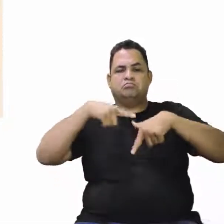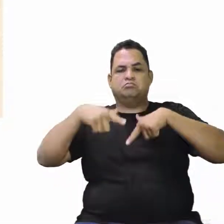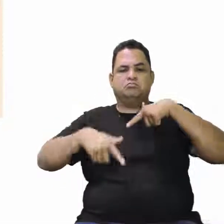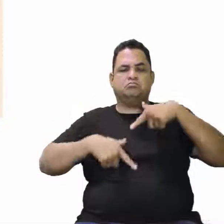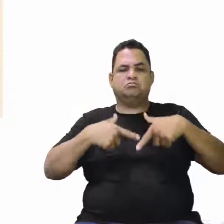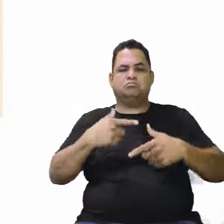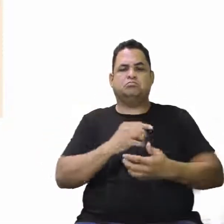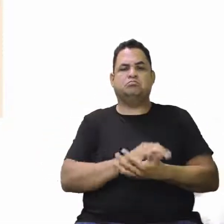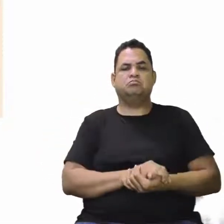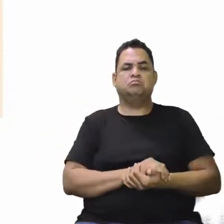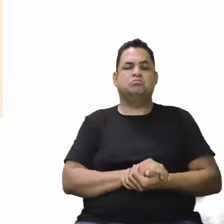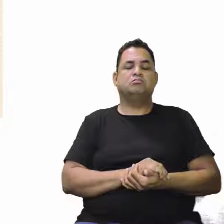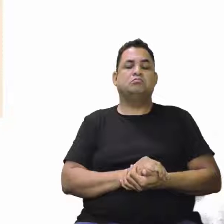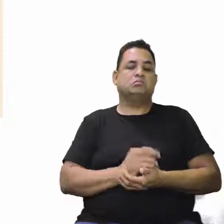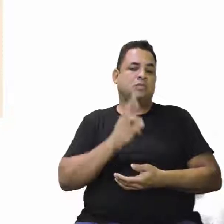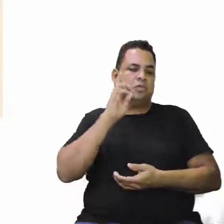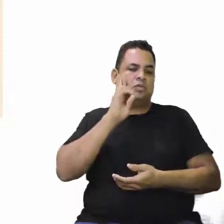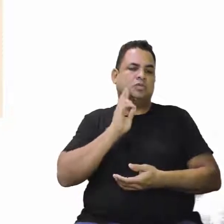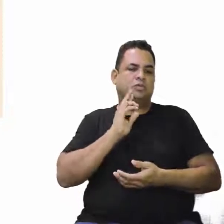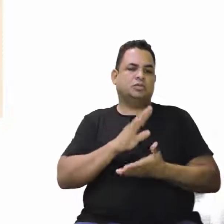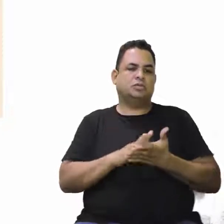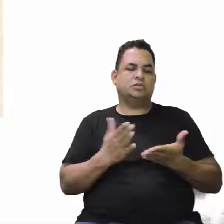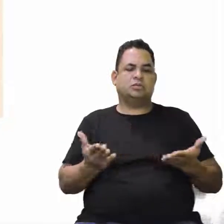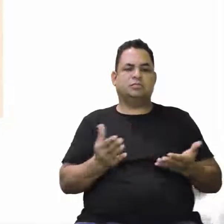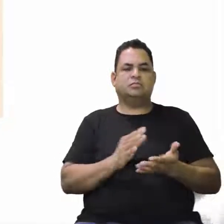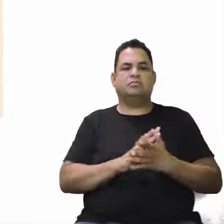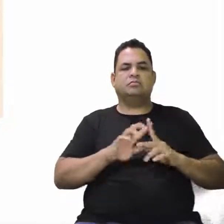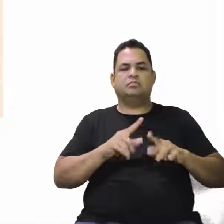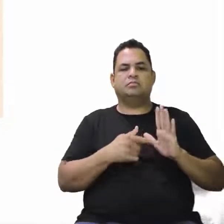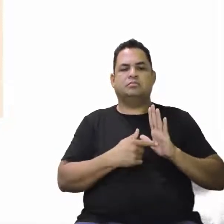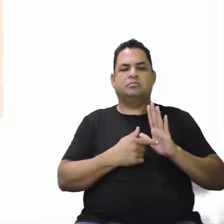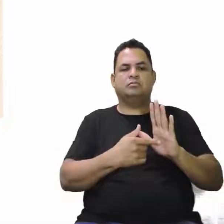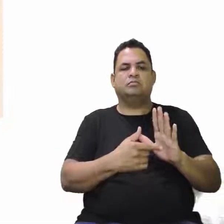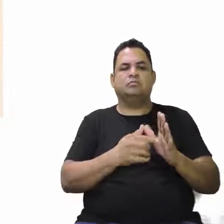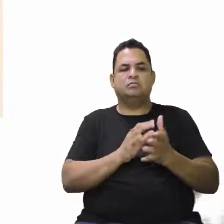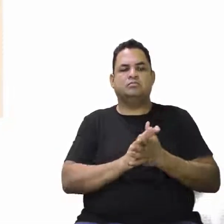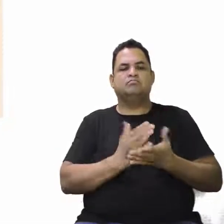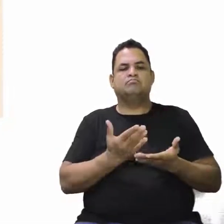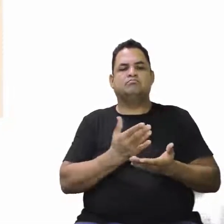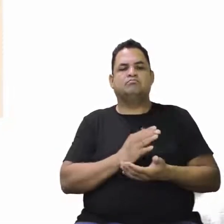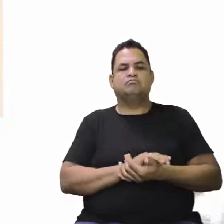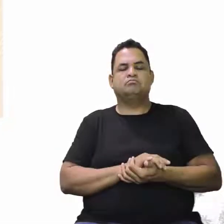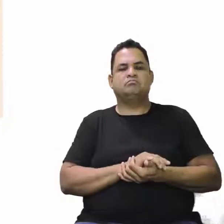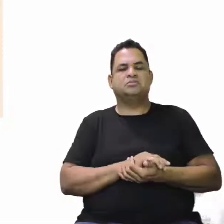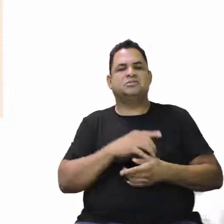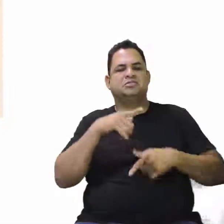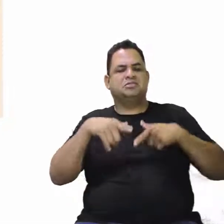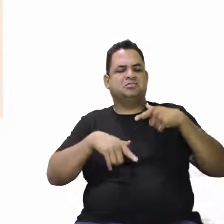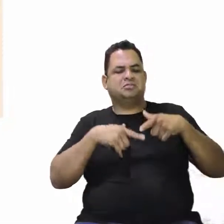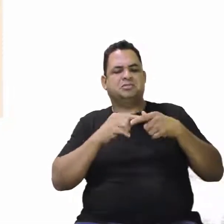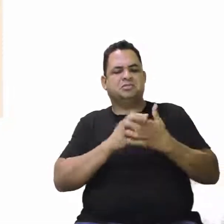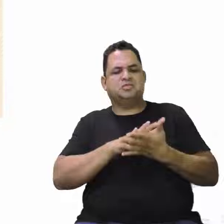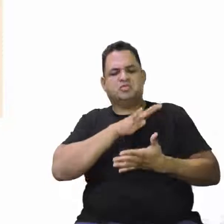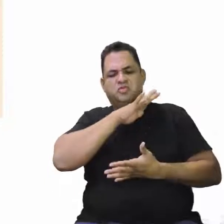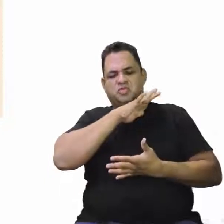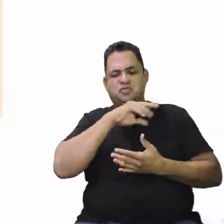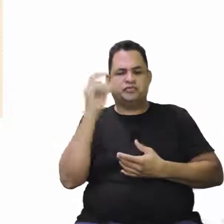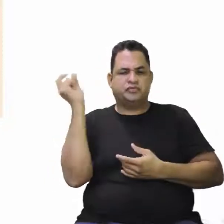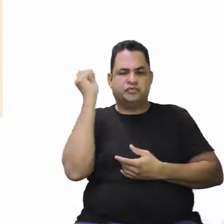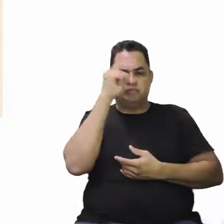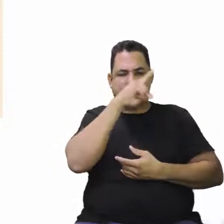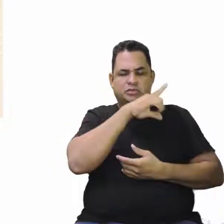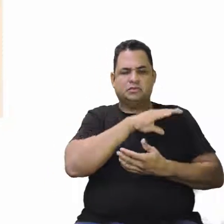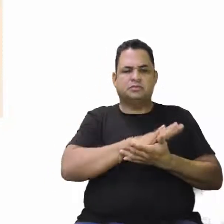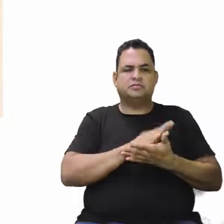economicamente ativa de Rondônia, mas apresenta ainda muitas pessoas em subempregos. Olha,